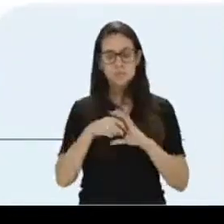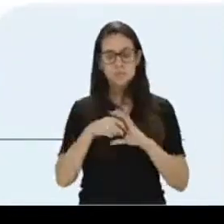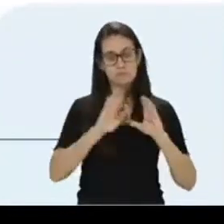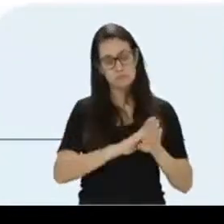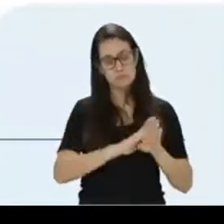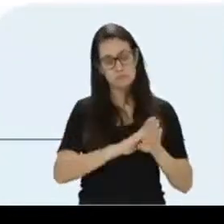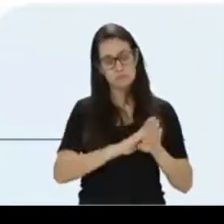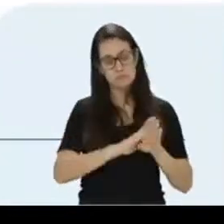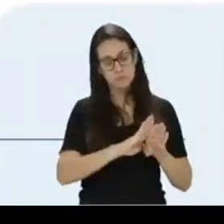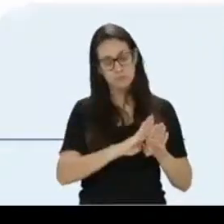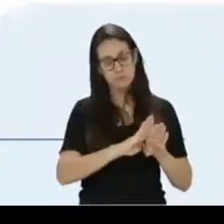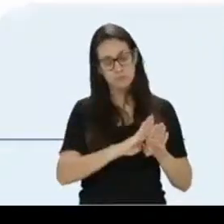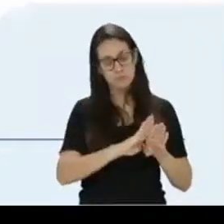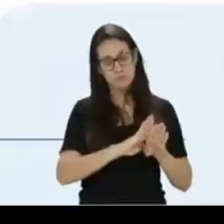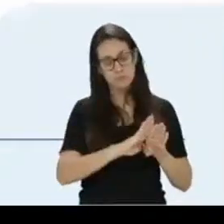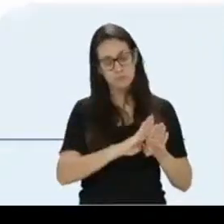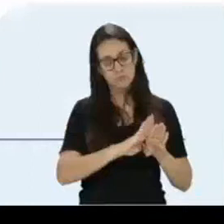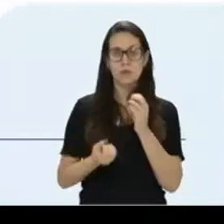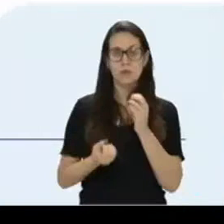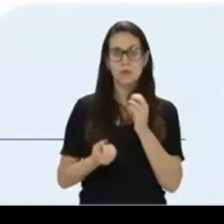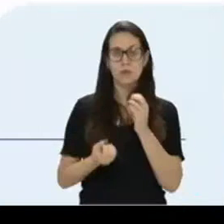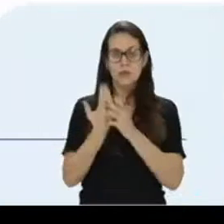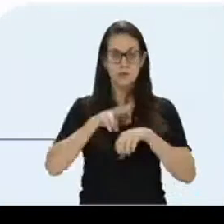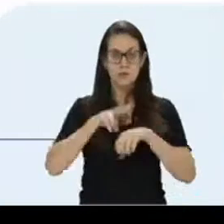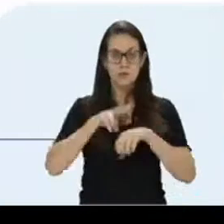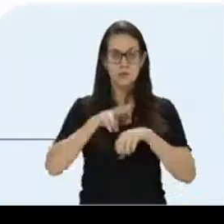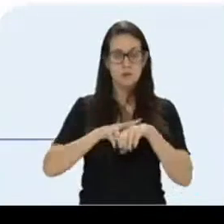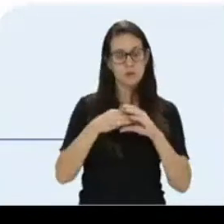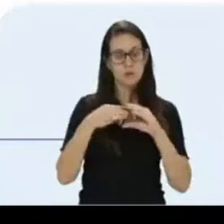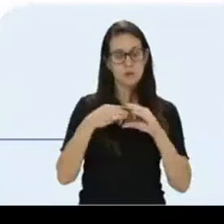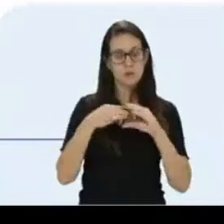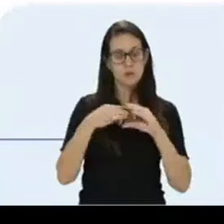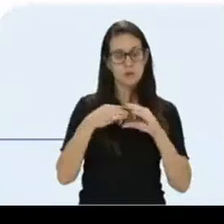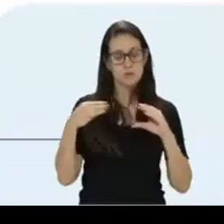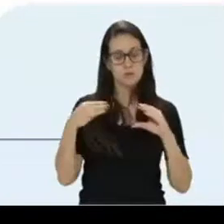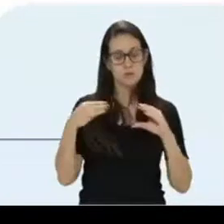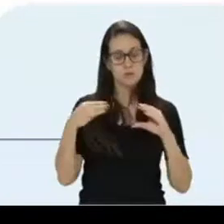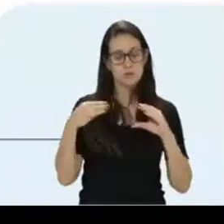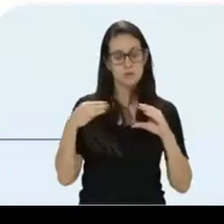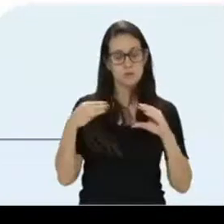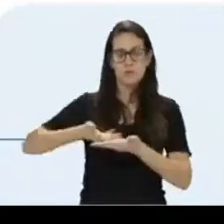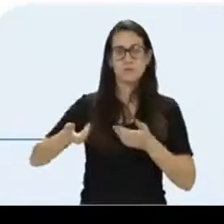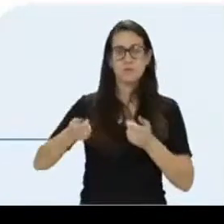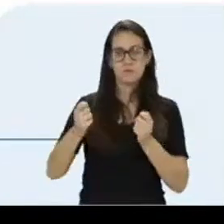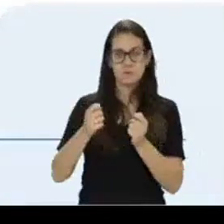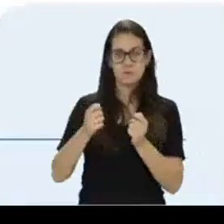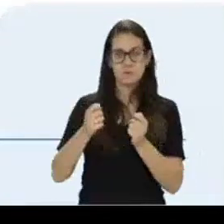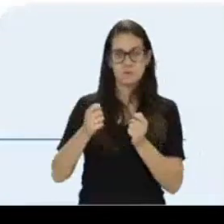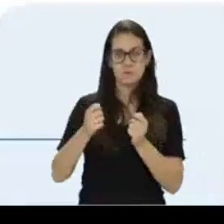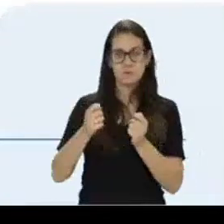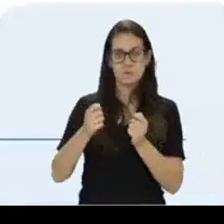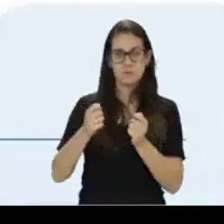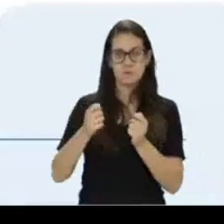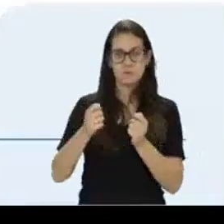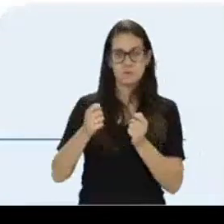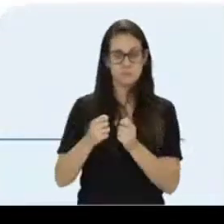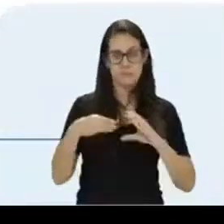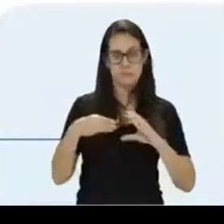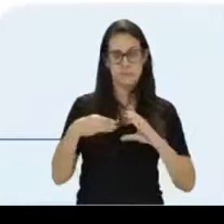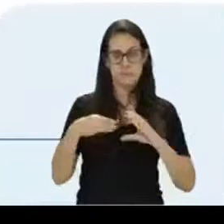celular dos vegetais permitem que uma célula consiga trocar informações com outras células que estão